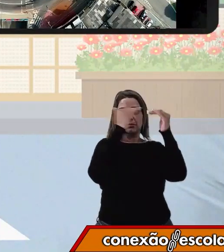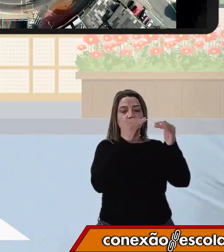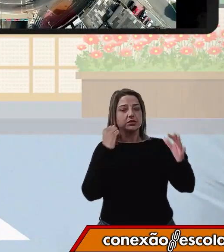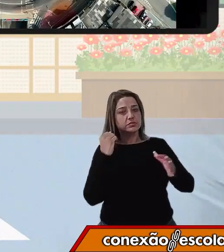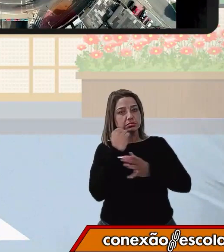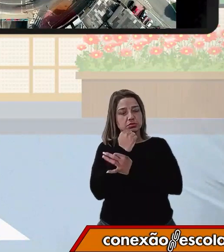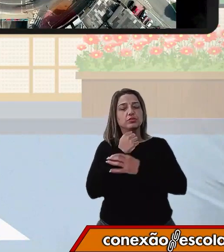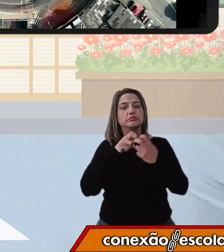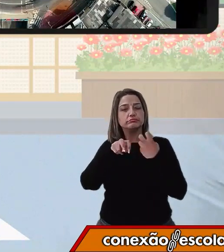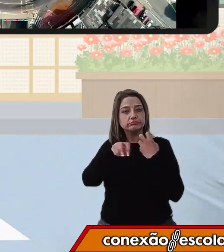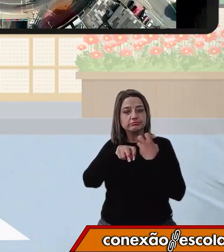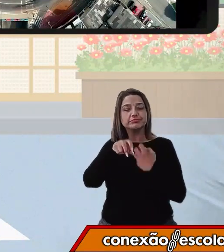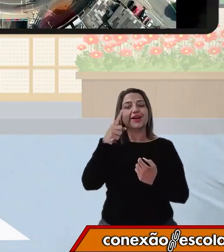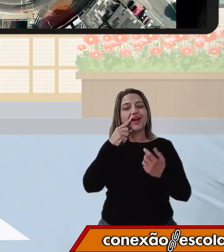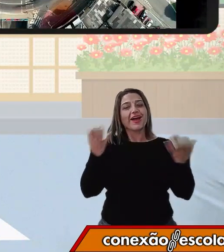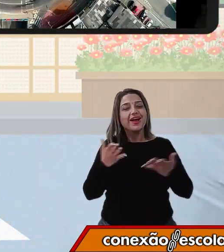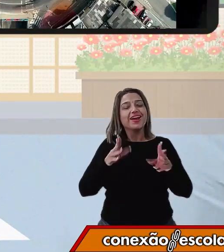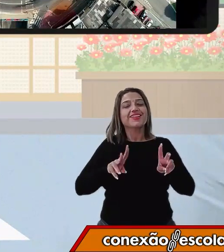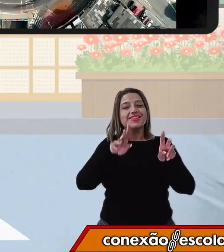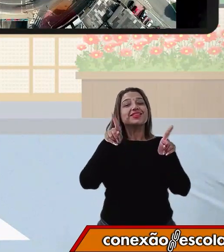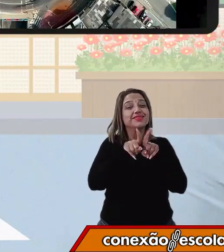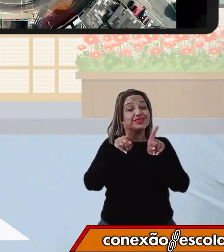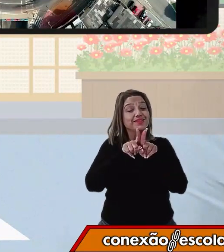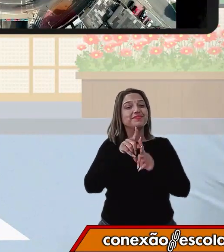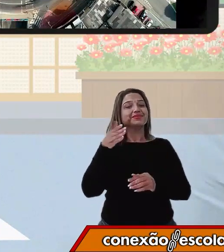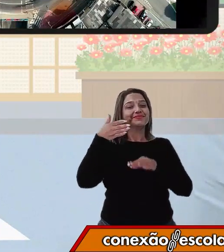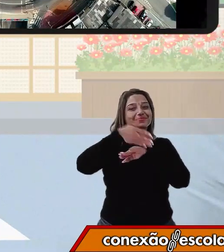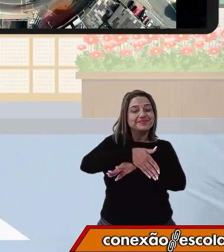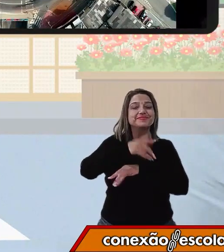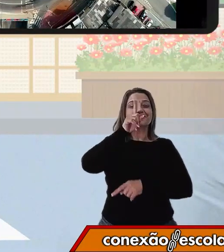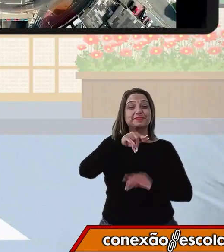e siga nosso perfil nas redes